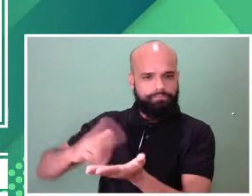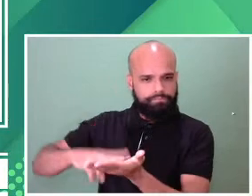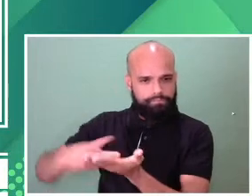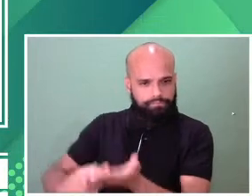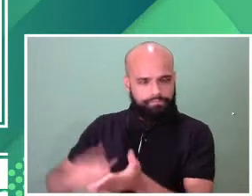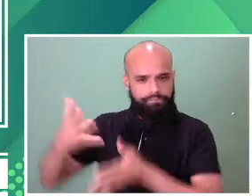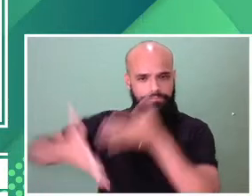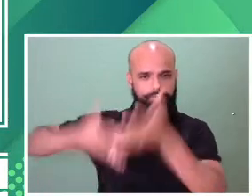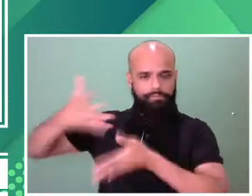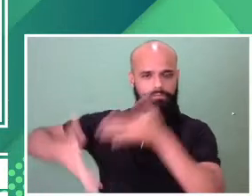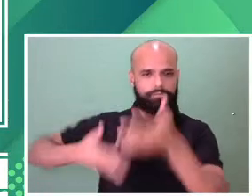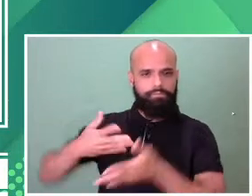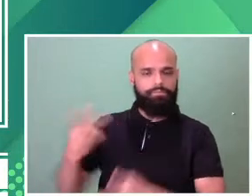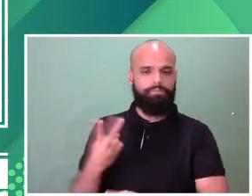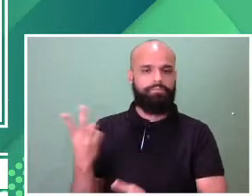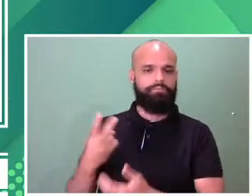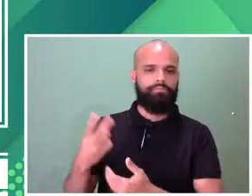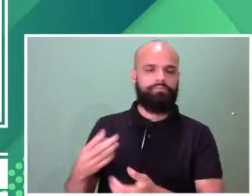de Libras.